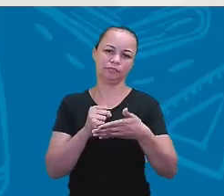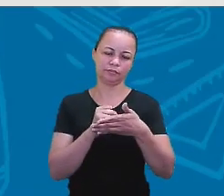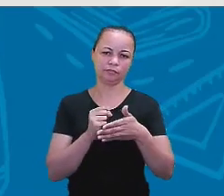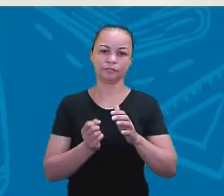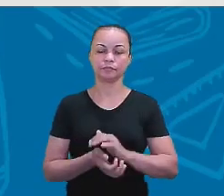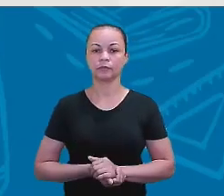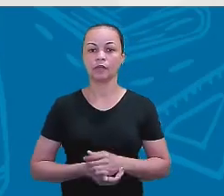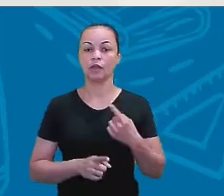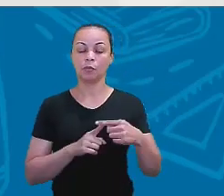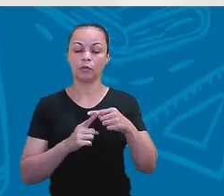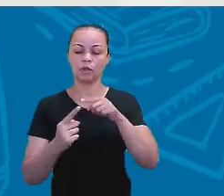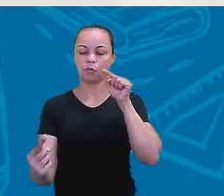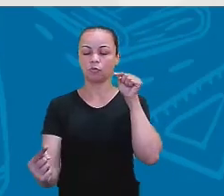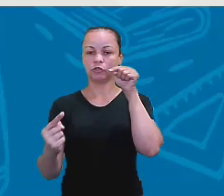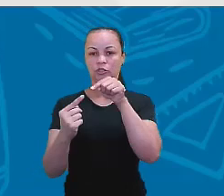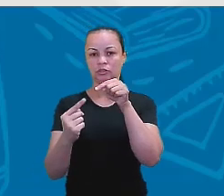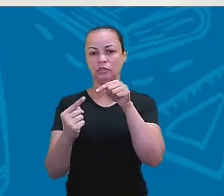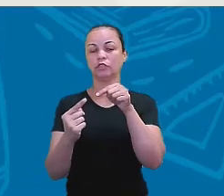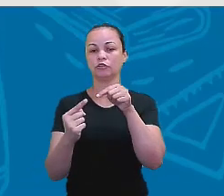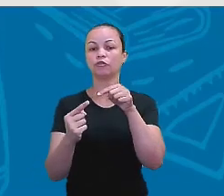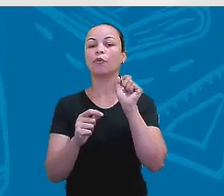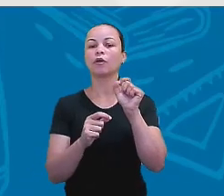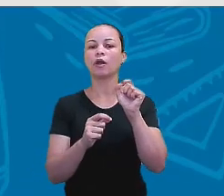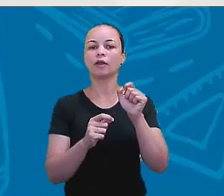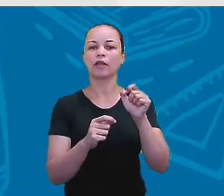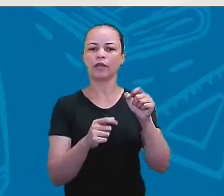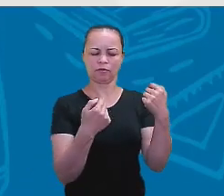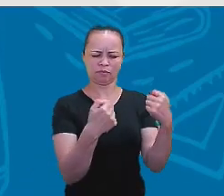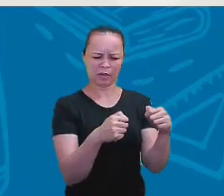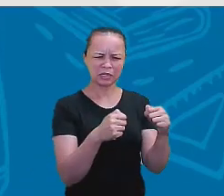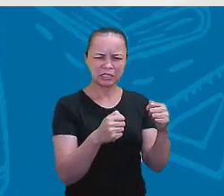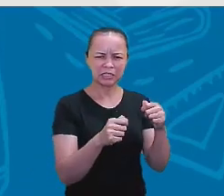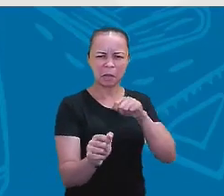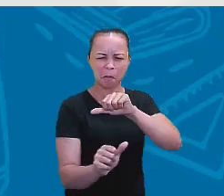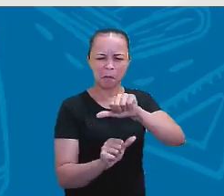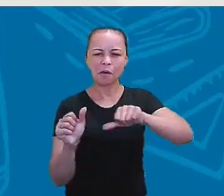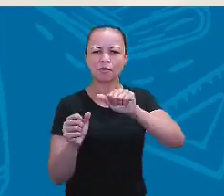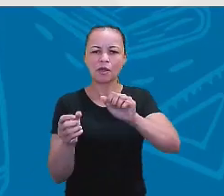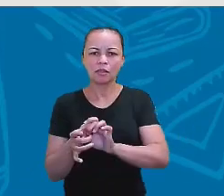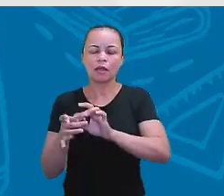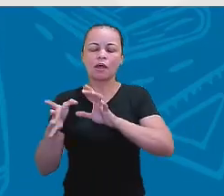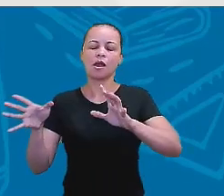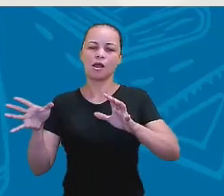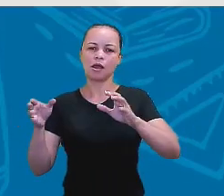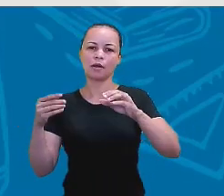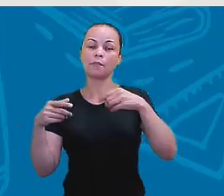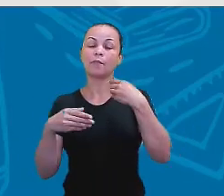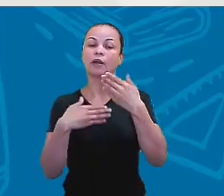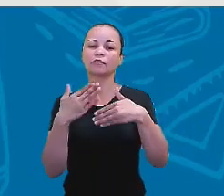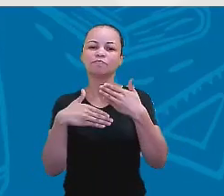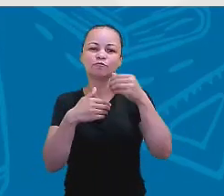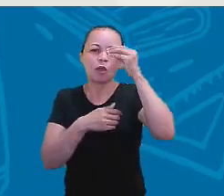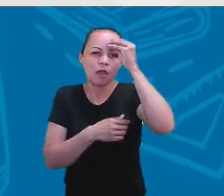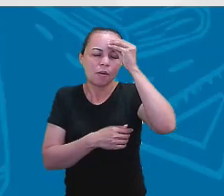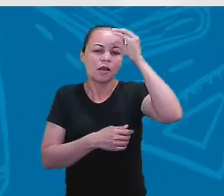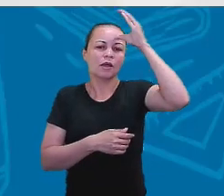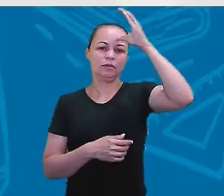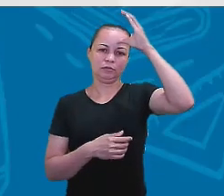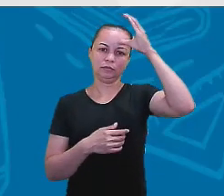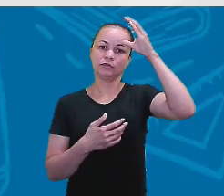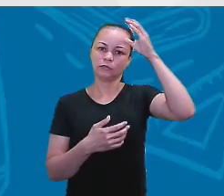Porque o objetivo da gente é tirar você do reino da necessidade para o reino da liberdade. Para que você possa aumentar o teu repertório intelectual, o